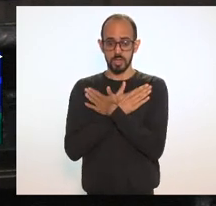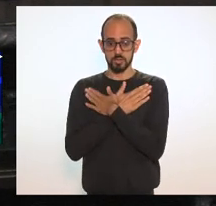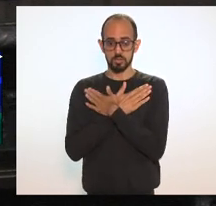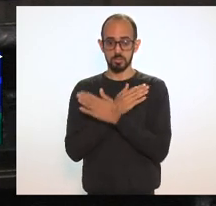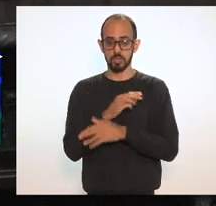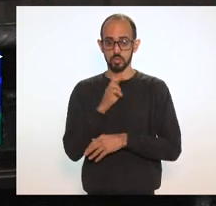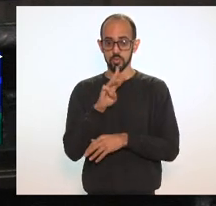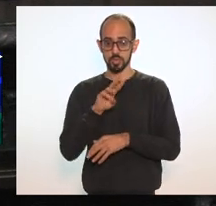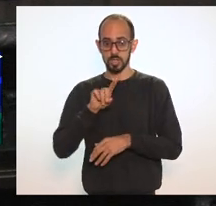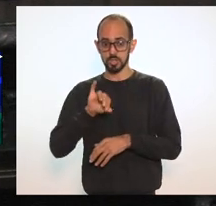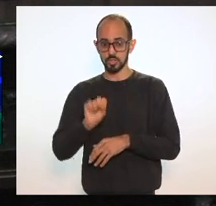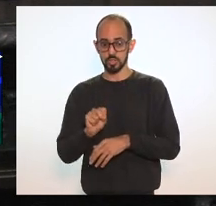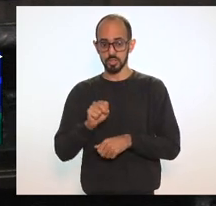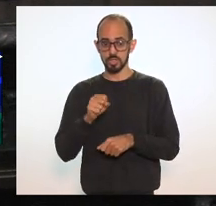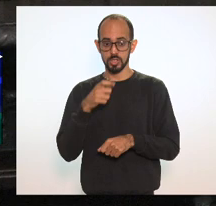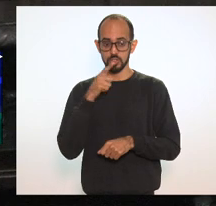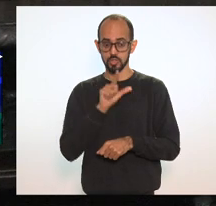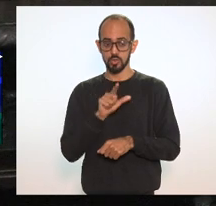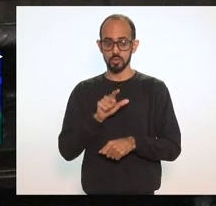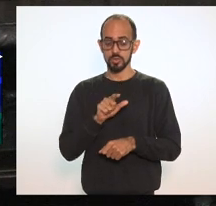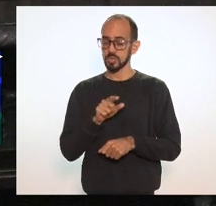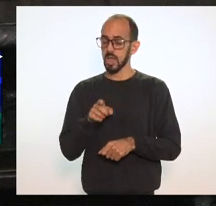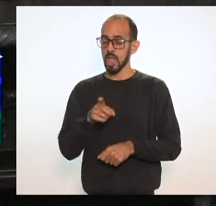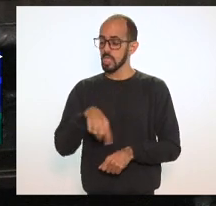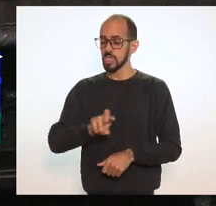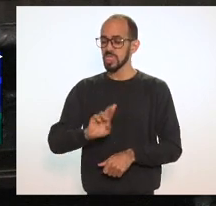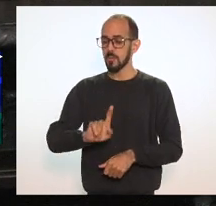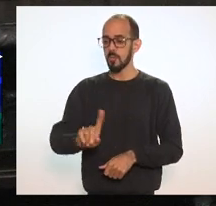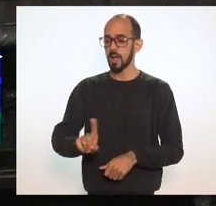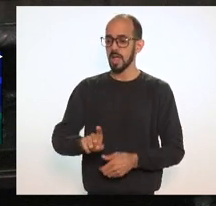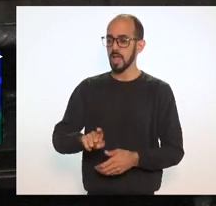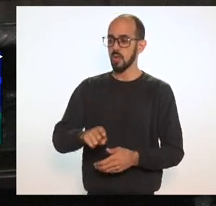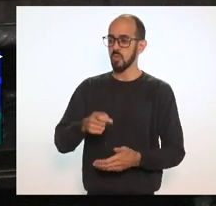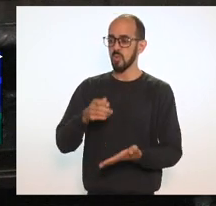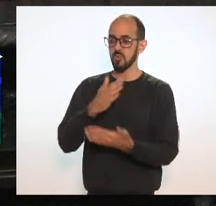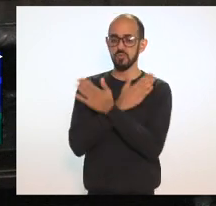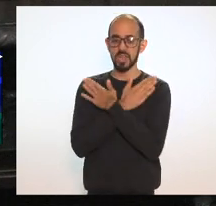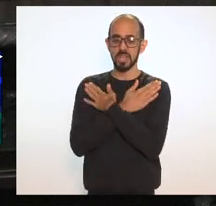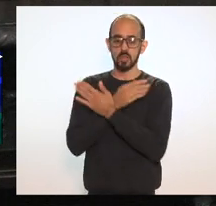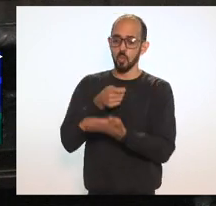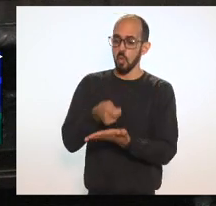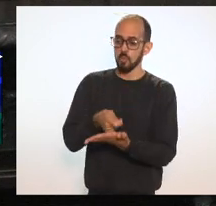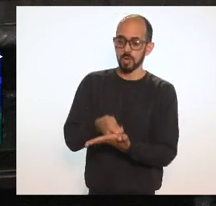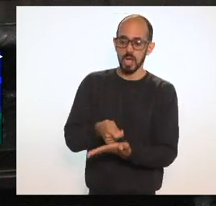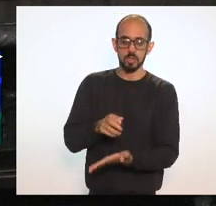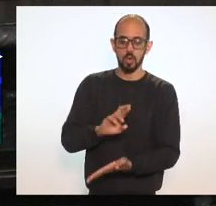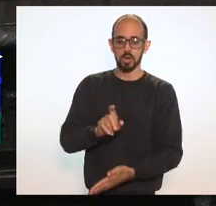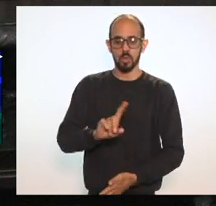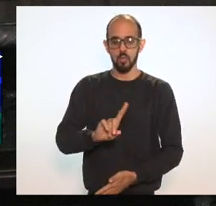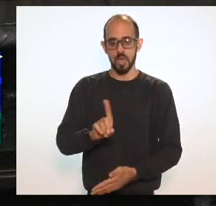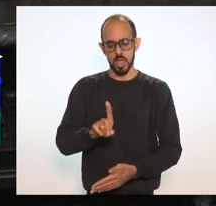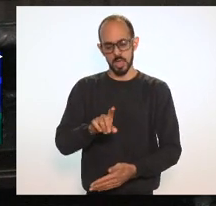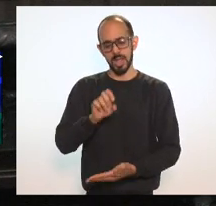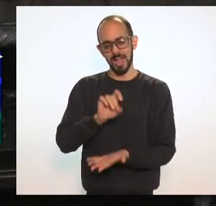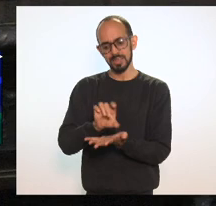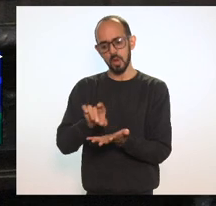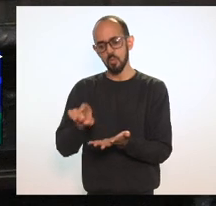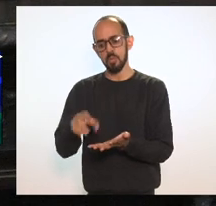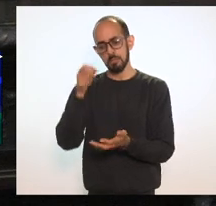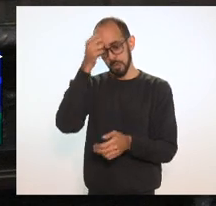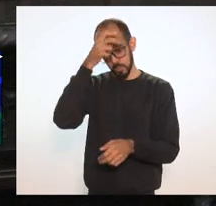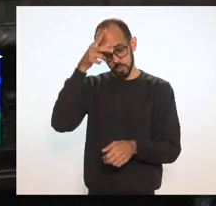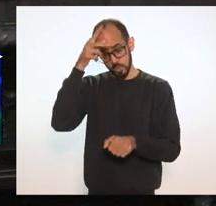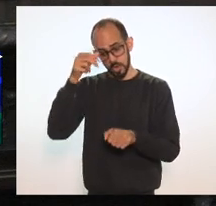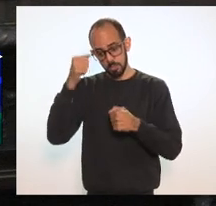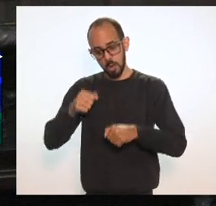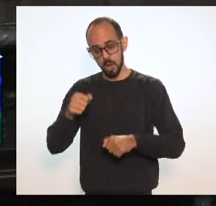gente considera como ponto aplicativo liberando servidores públicos estaduais e as prefeituras podem reproduzir através de decreto de